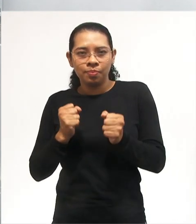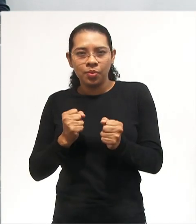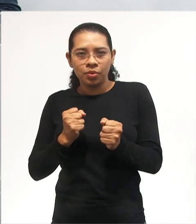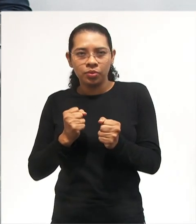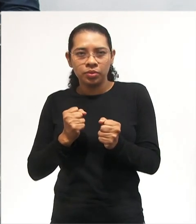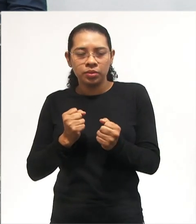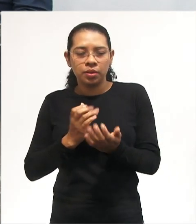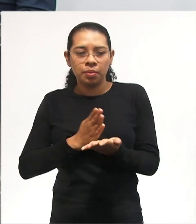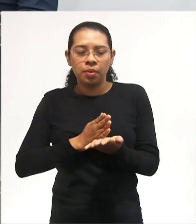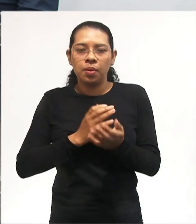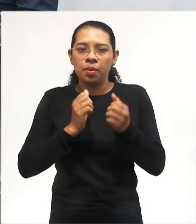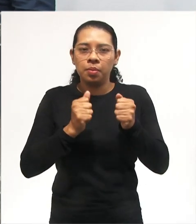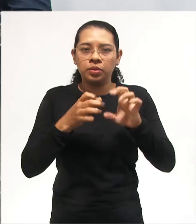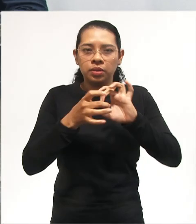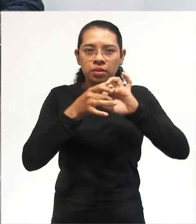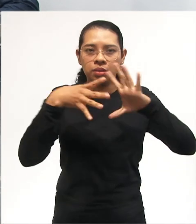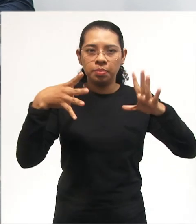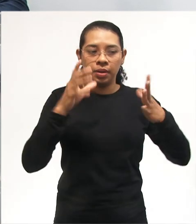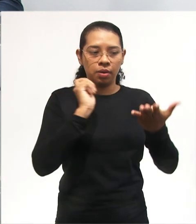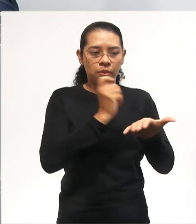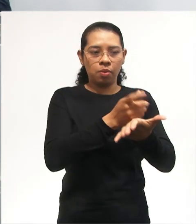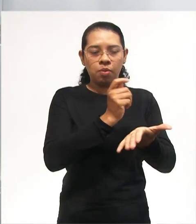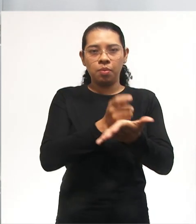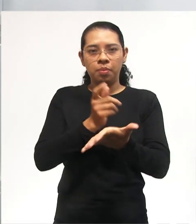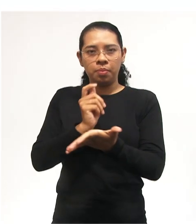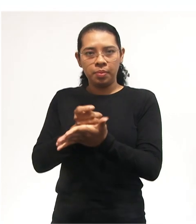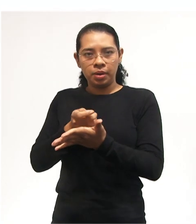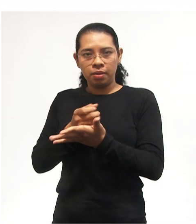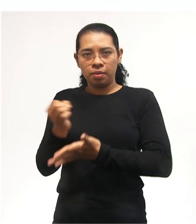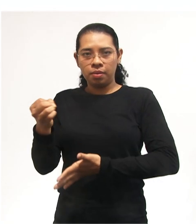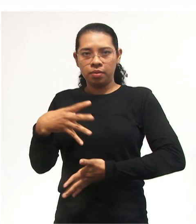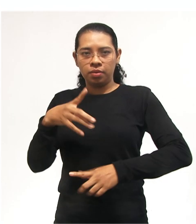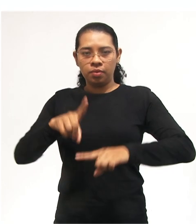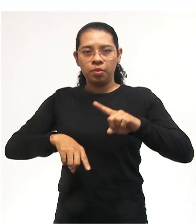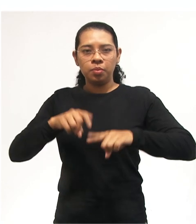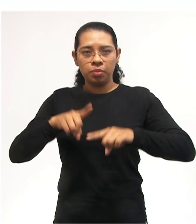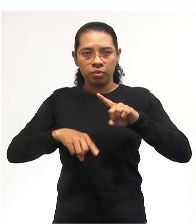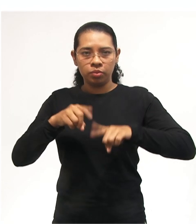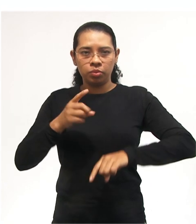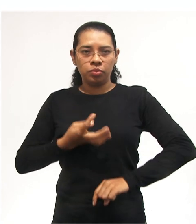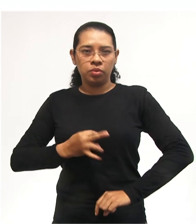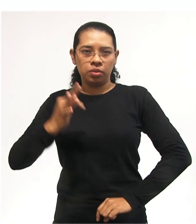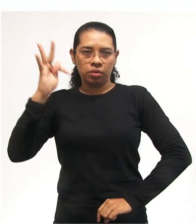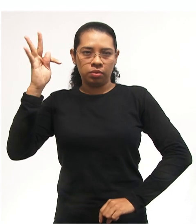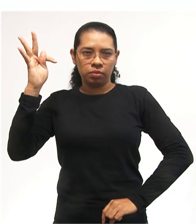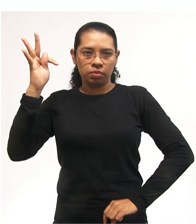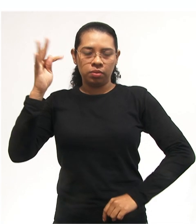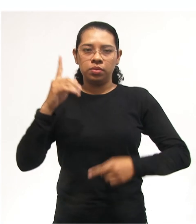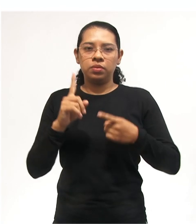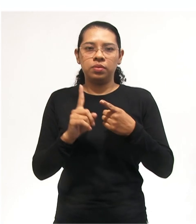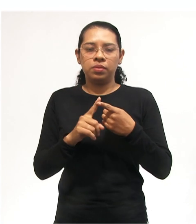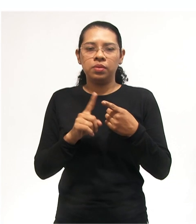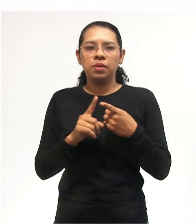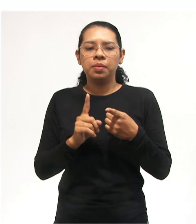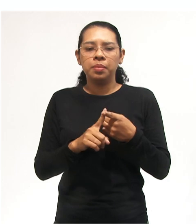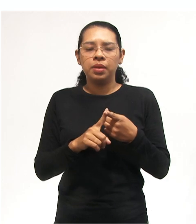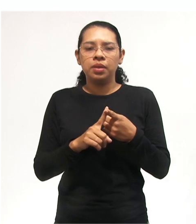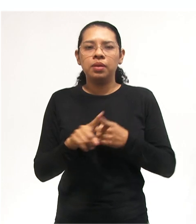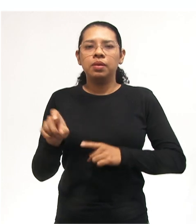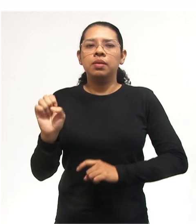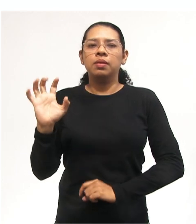compra pública para produtos inovadores, tá? Dentro desse arcabouço, então, a gente